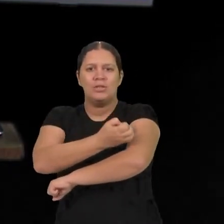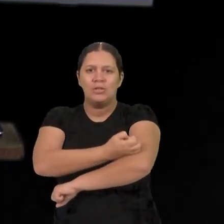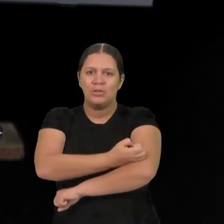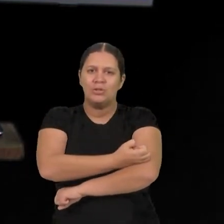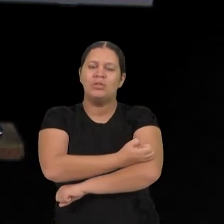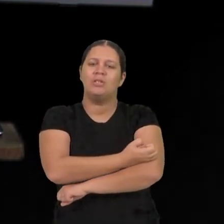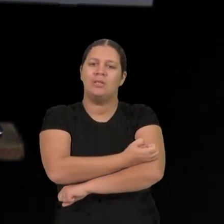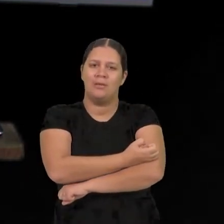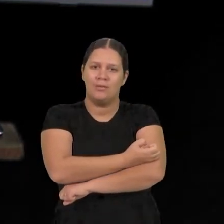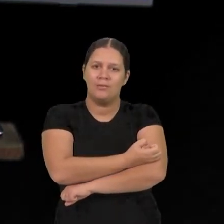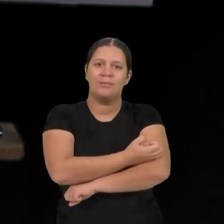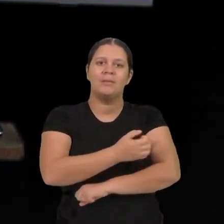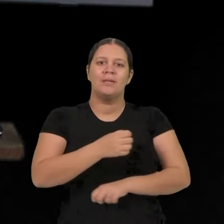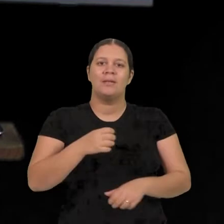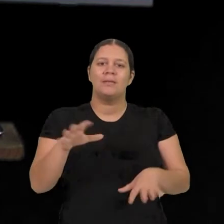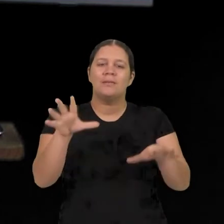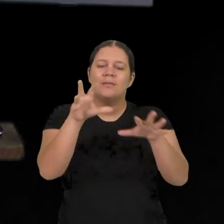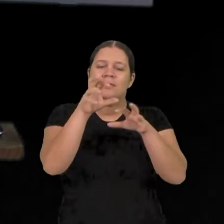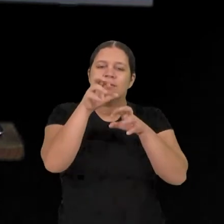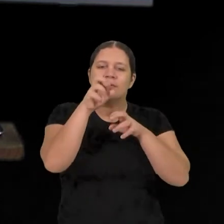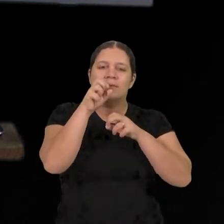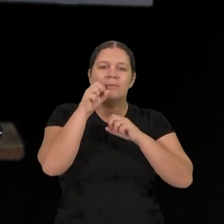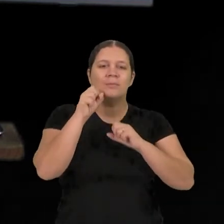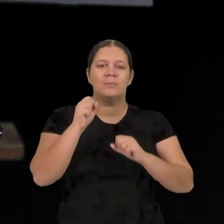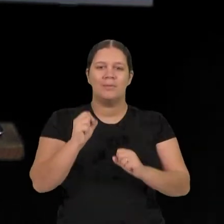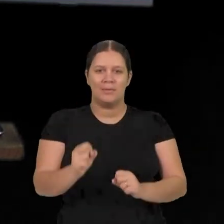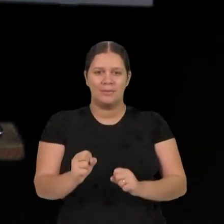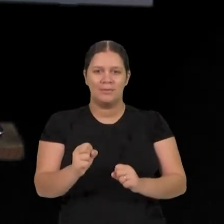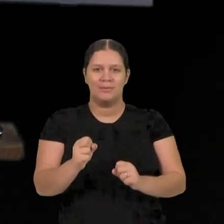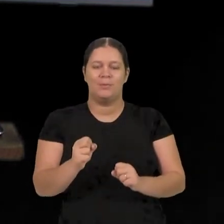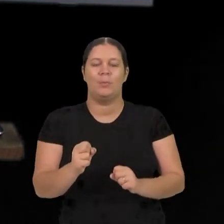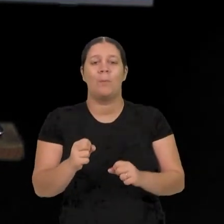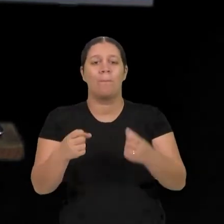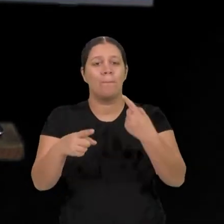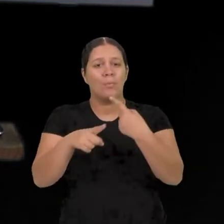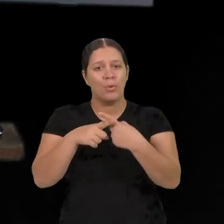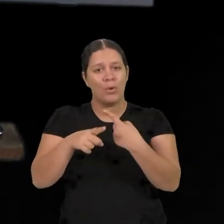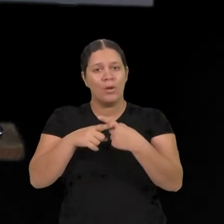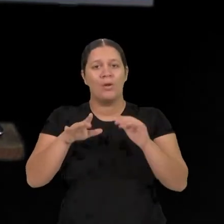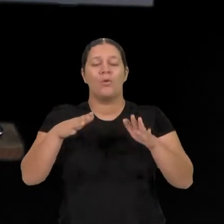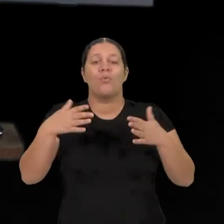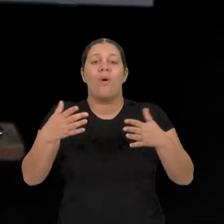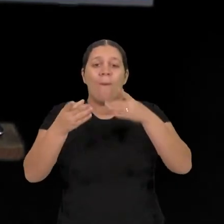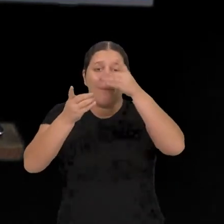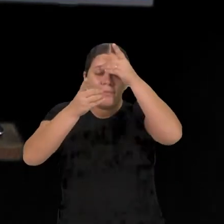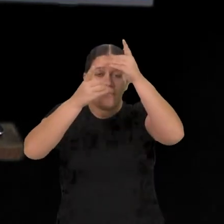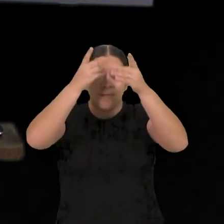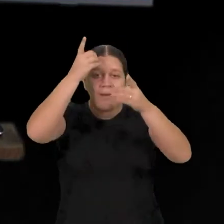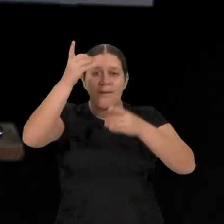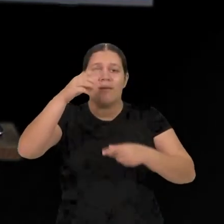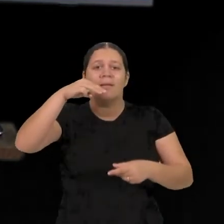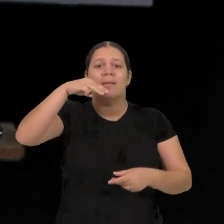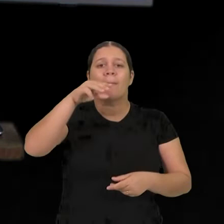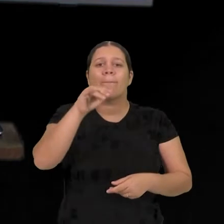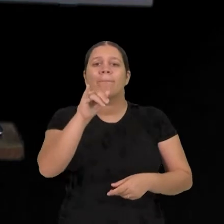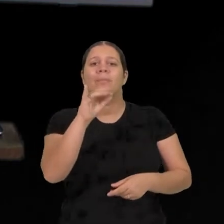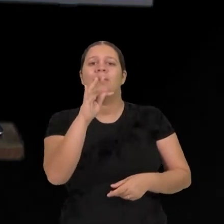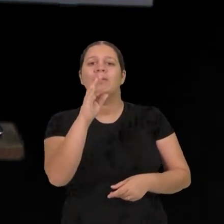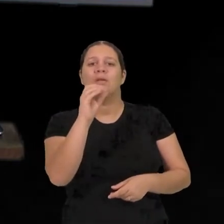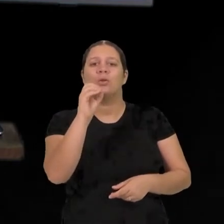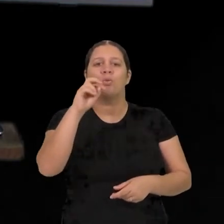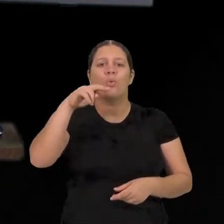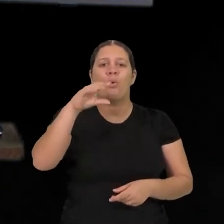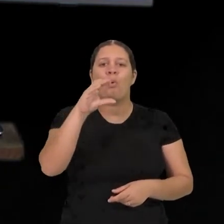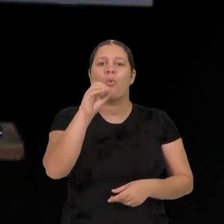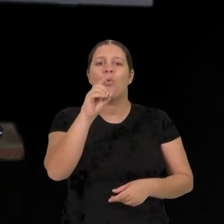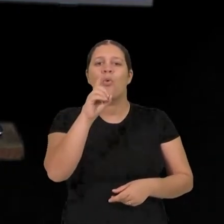meio da a respiração celular. Por quê? Qual a ideia da mitocôndria? Tá? Ou no